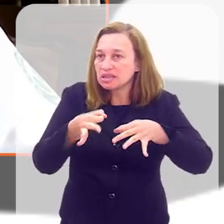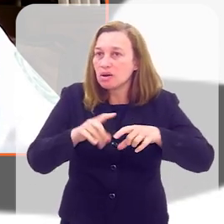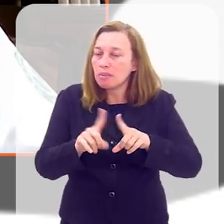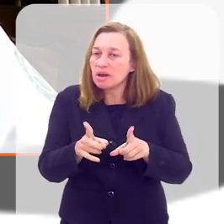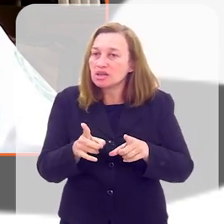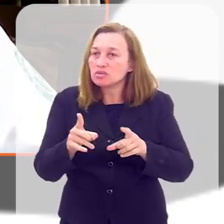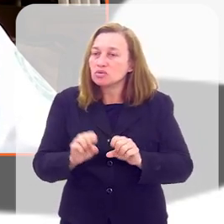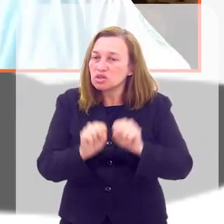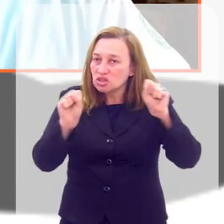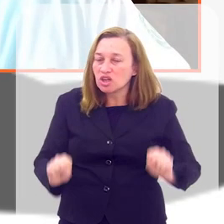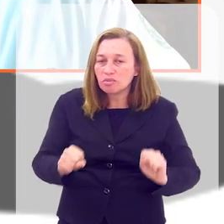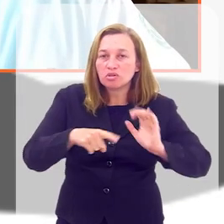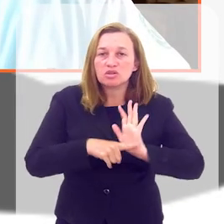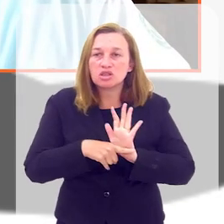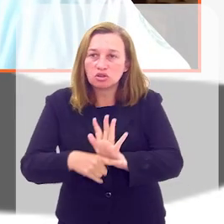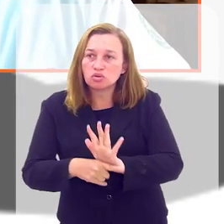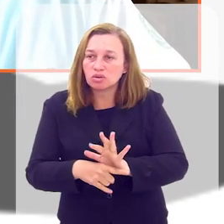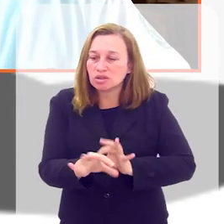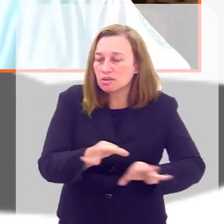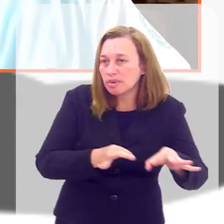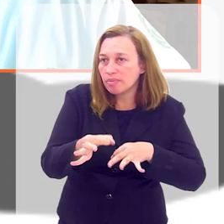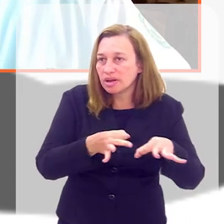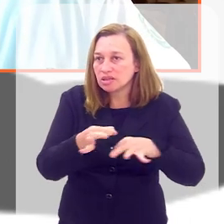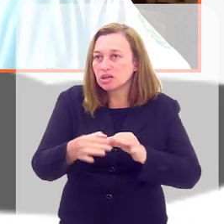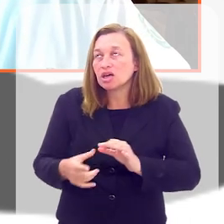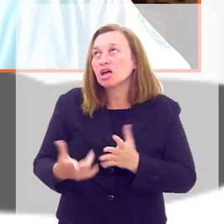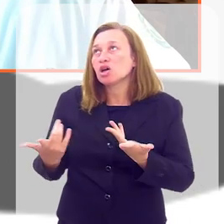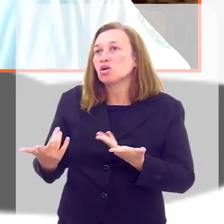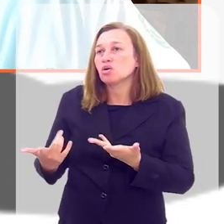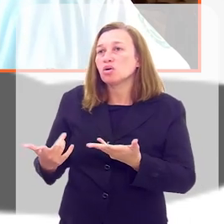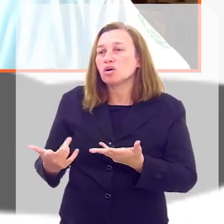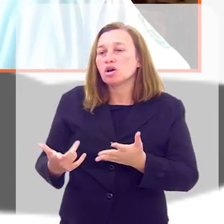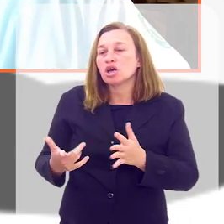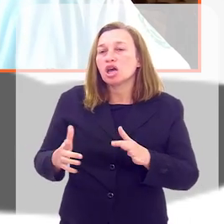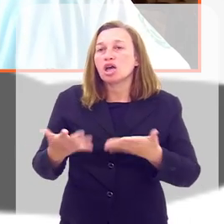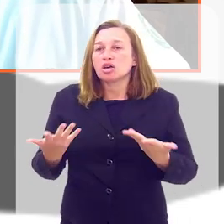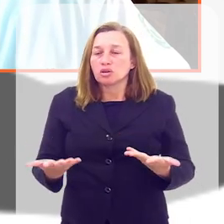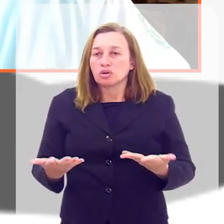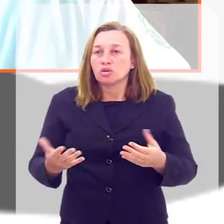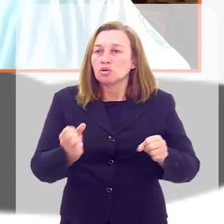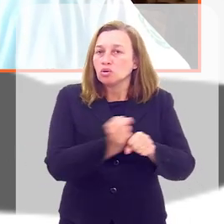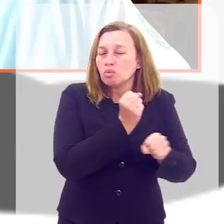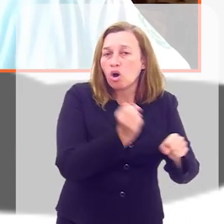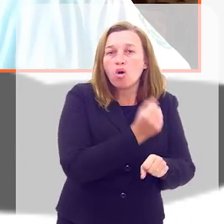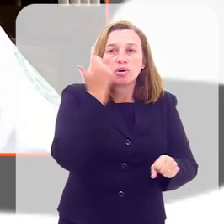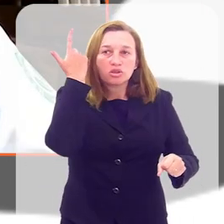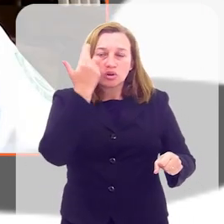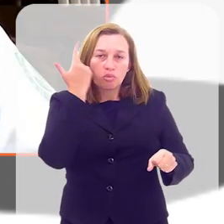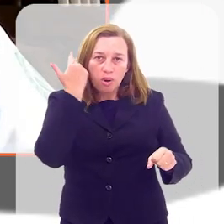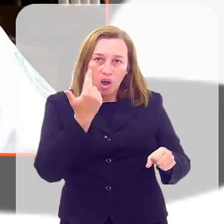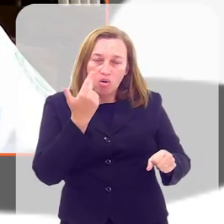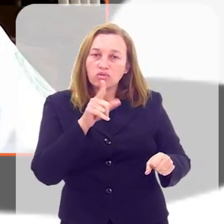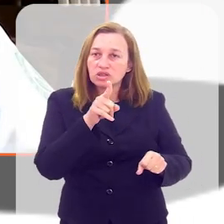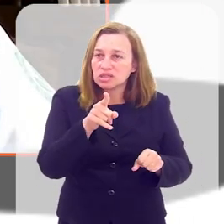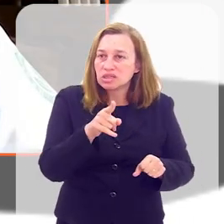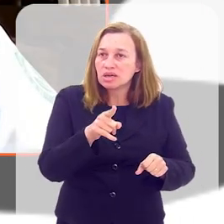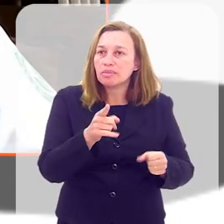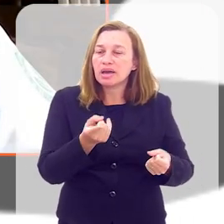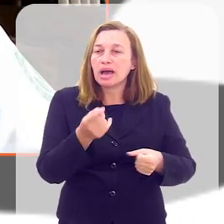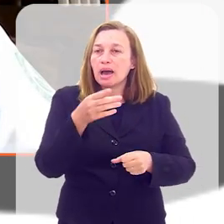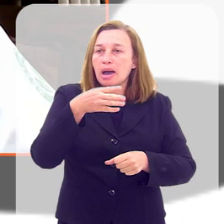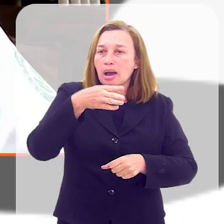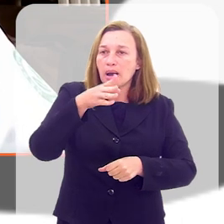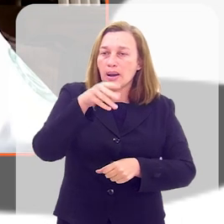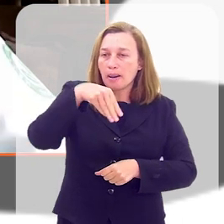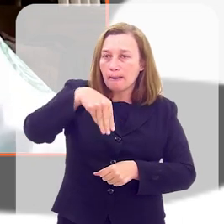mas o sistema facilita muito essa instalação enquanto que no modo convencional um Instalador Elétrico por exemplo precisa pegar uma ponteira